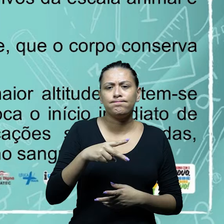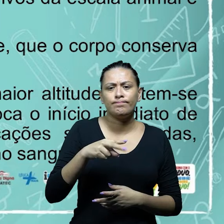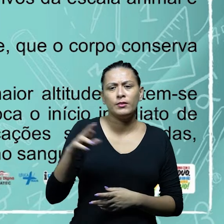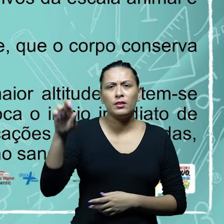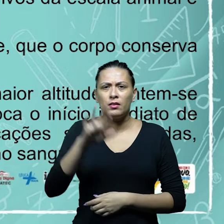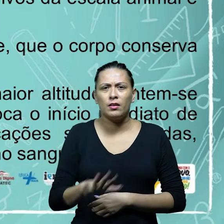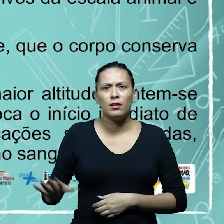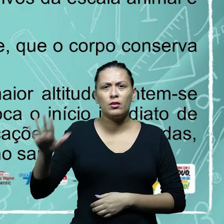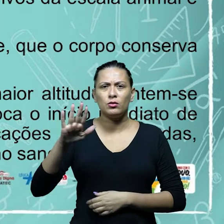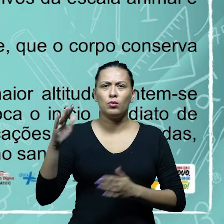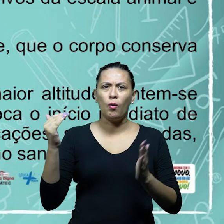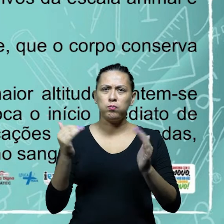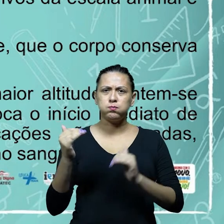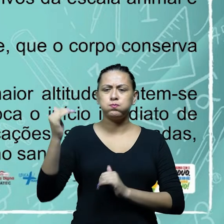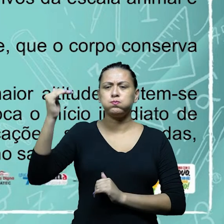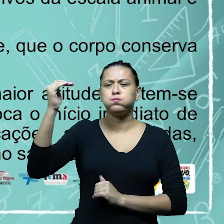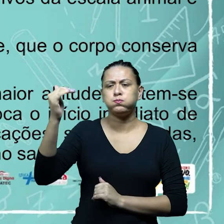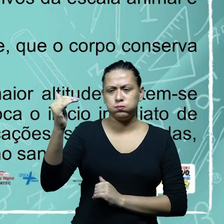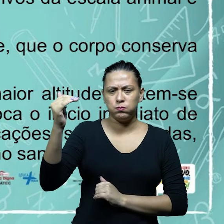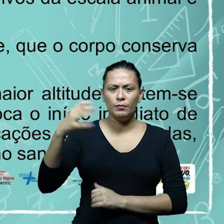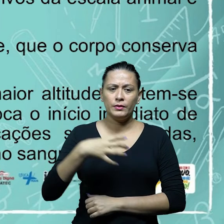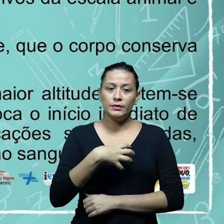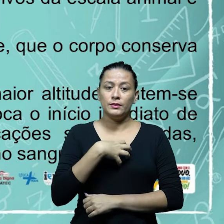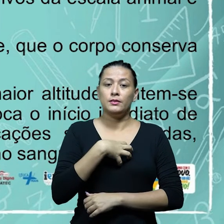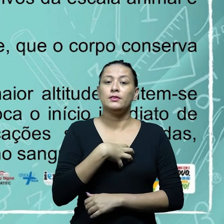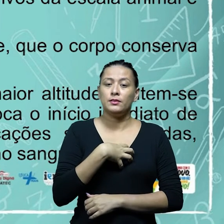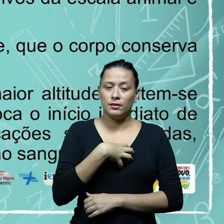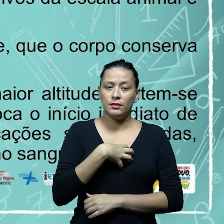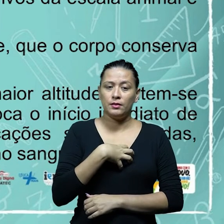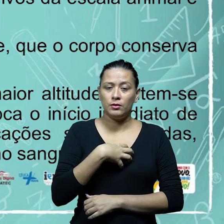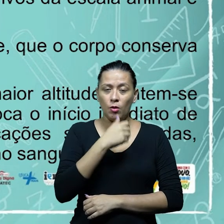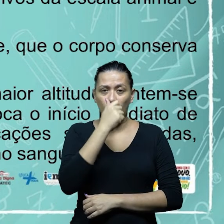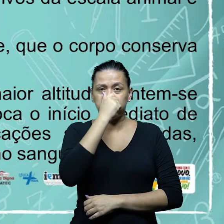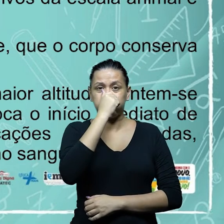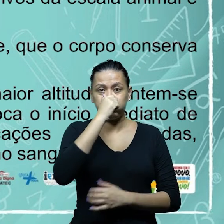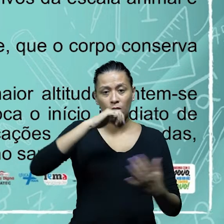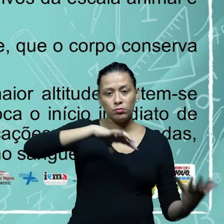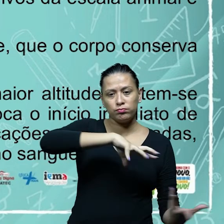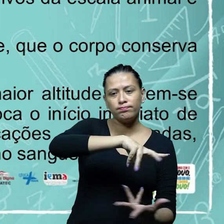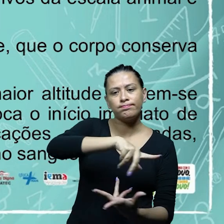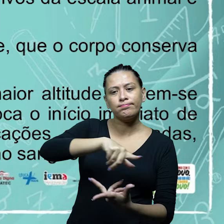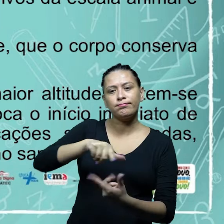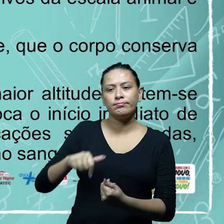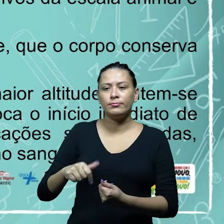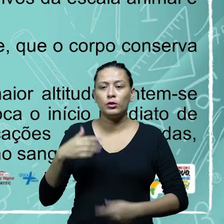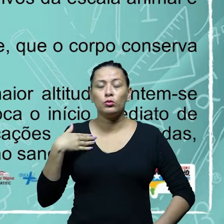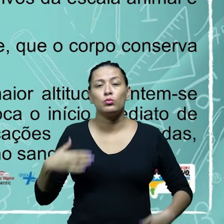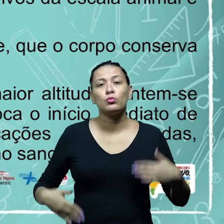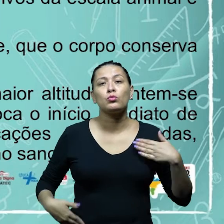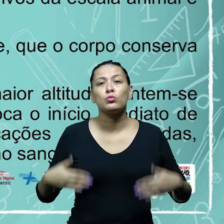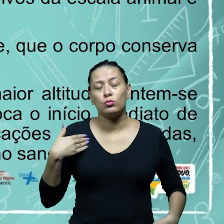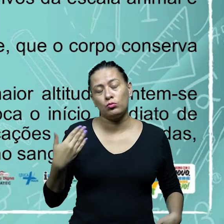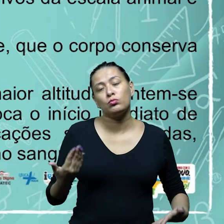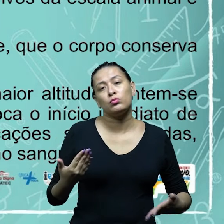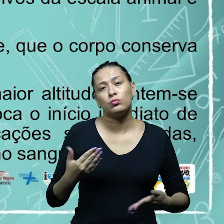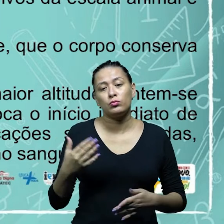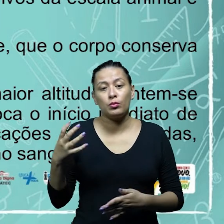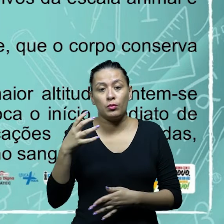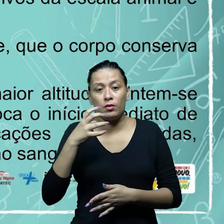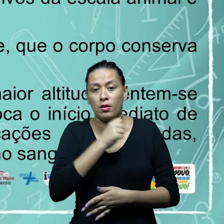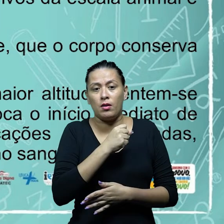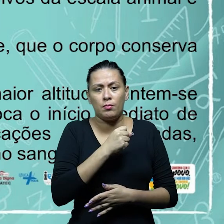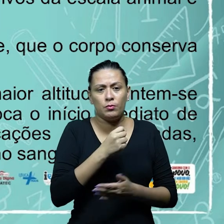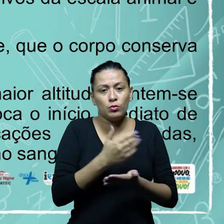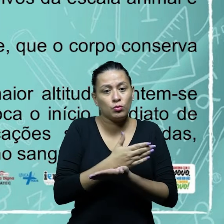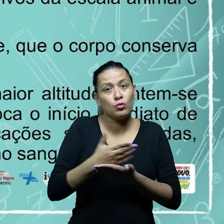regiões de maior altitude ele sente de fato afetados pela pressão atmosférica né e o corpo